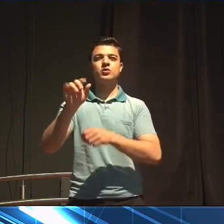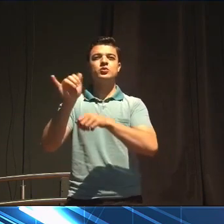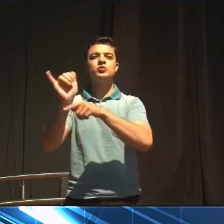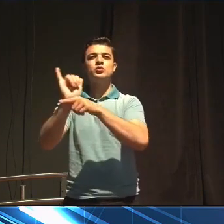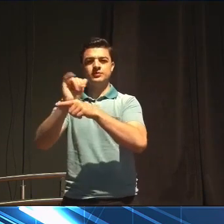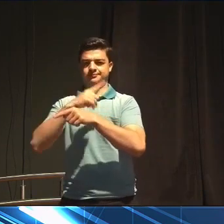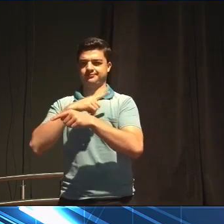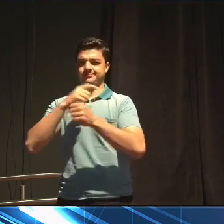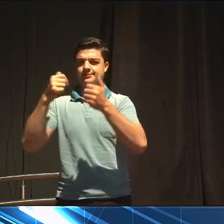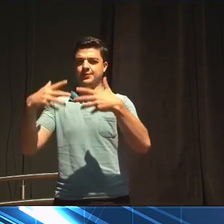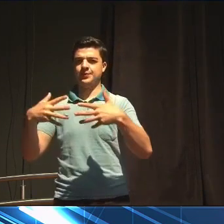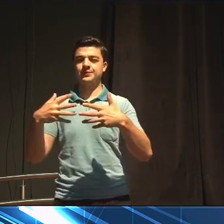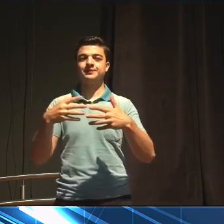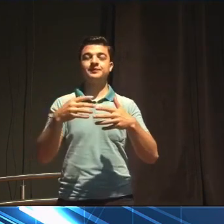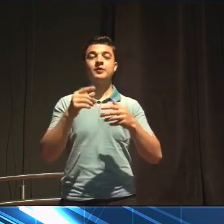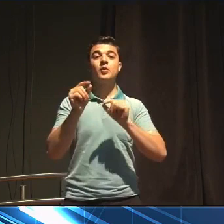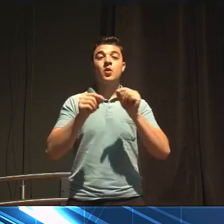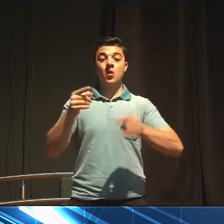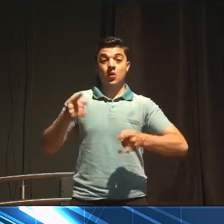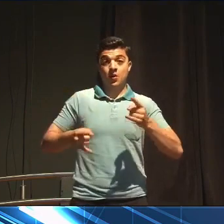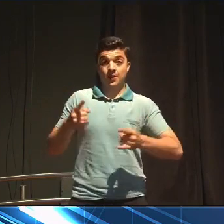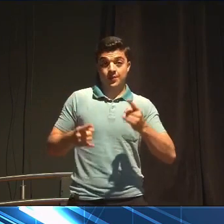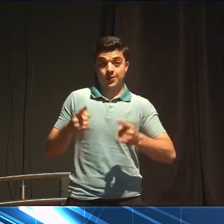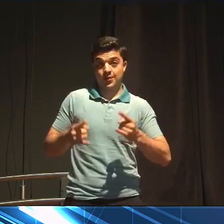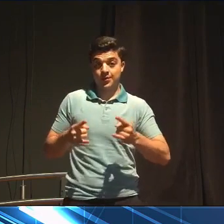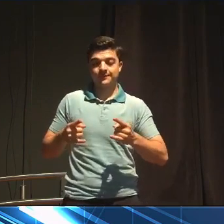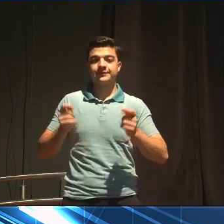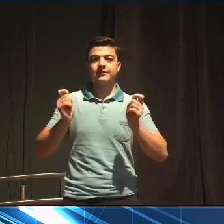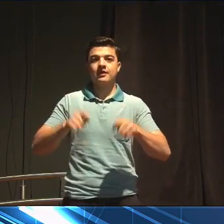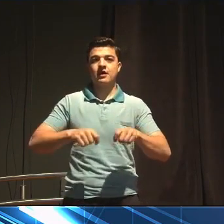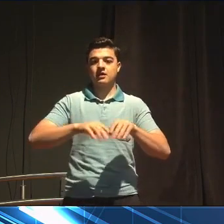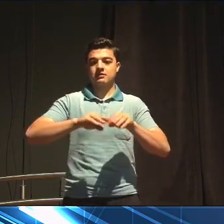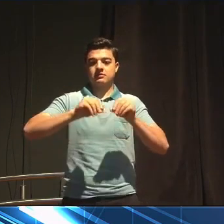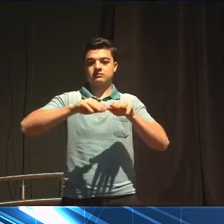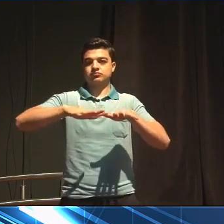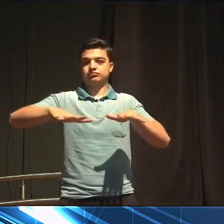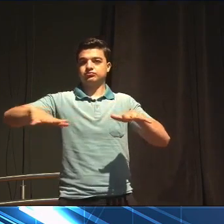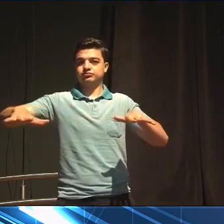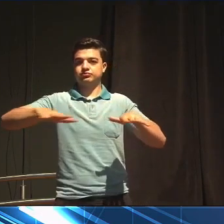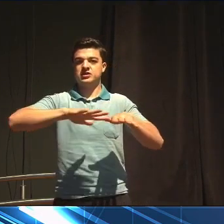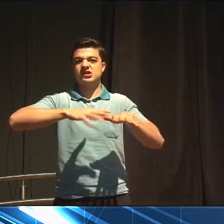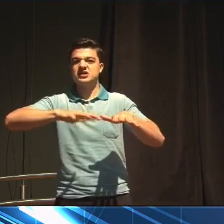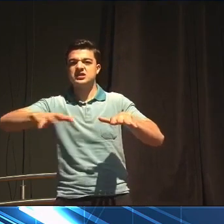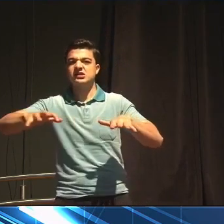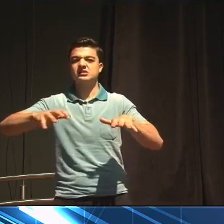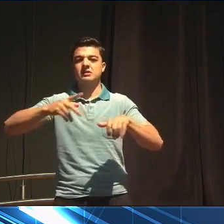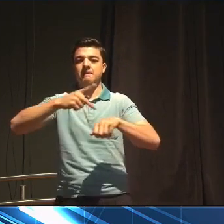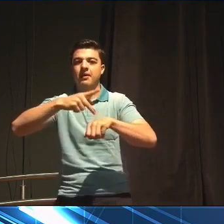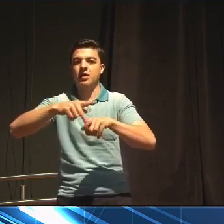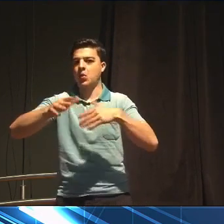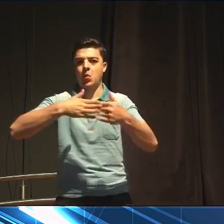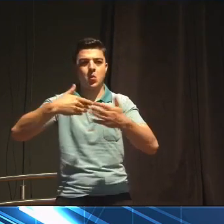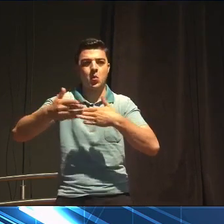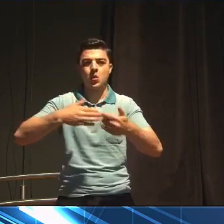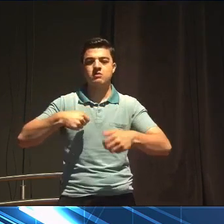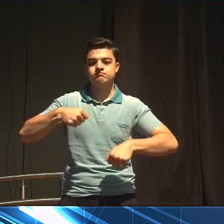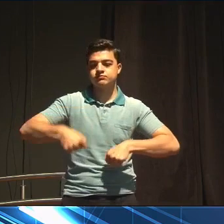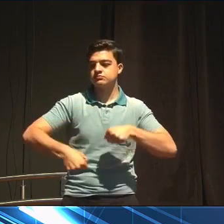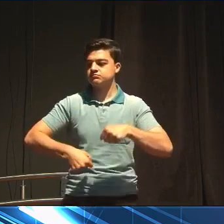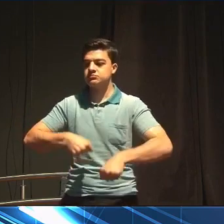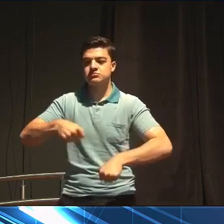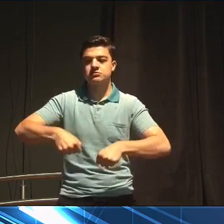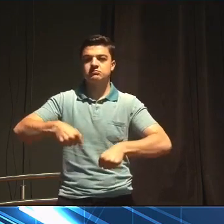adaptar a diversos tipos de terreno, o equivalente a mais de 100 anos de treinamento no mundo real. Porque através